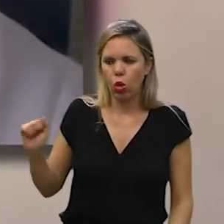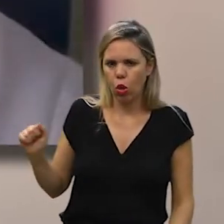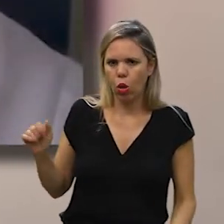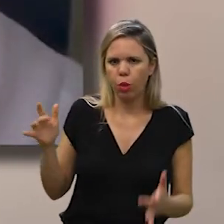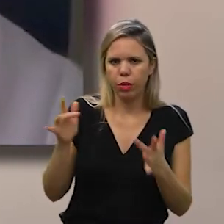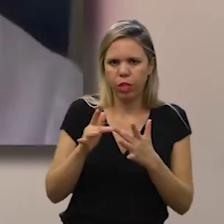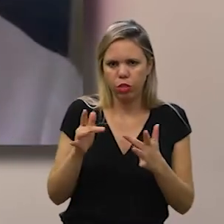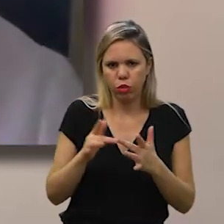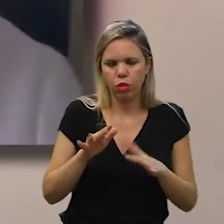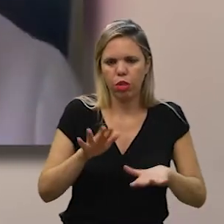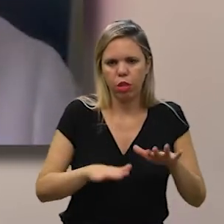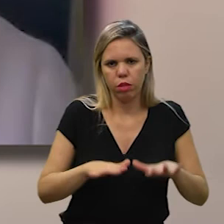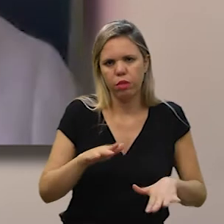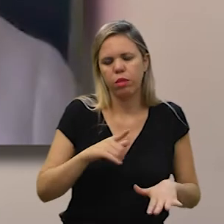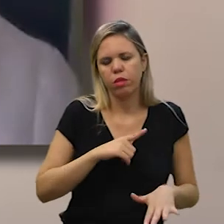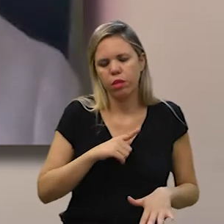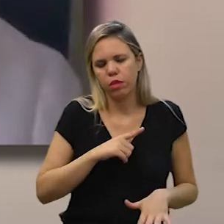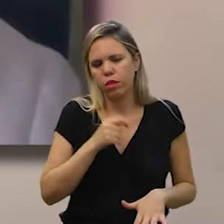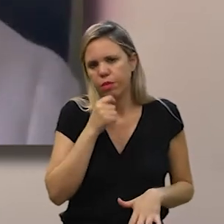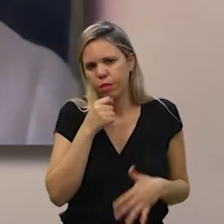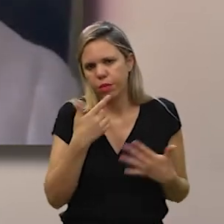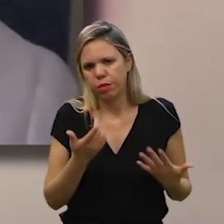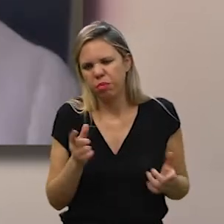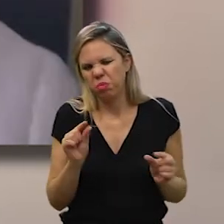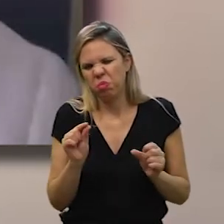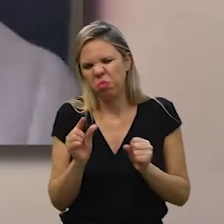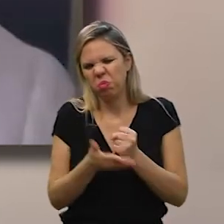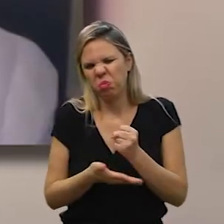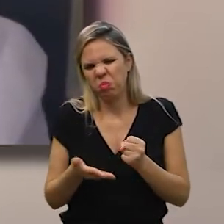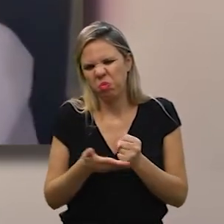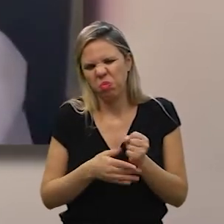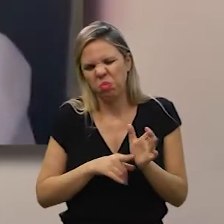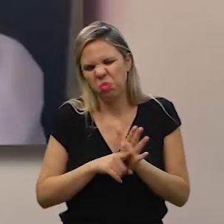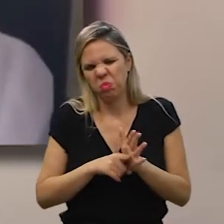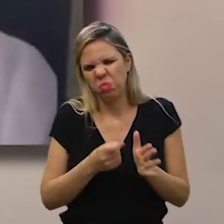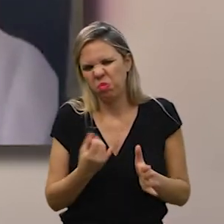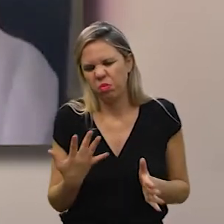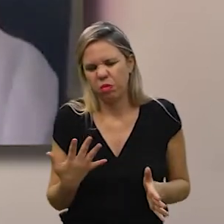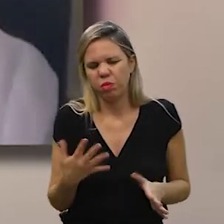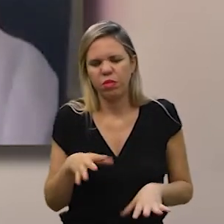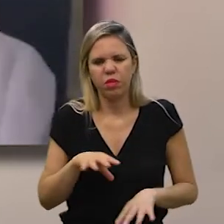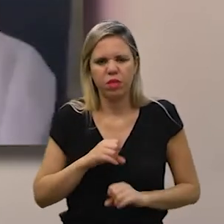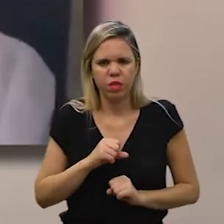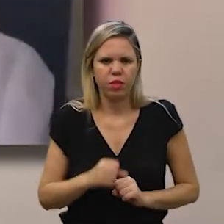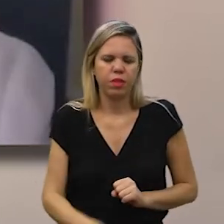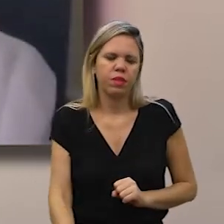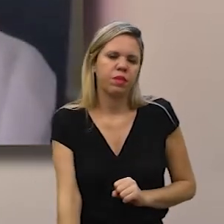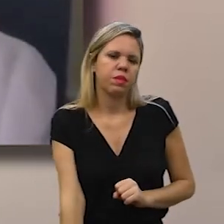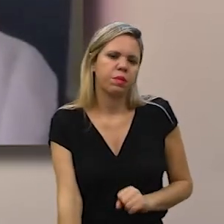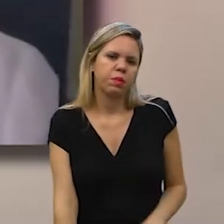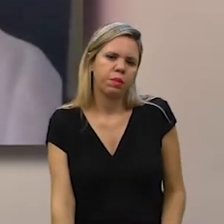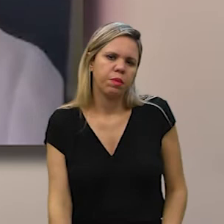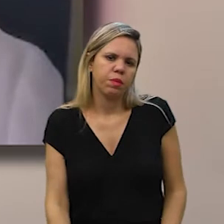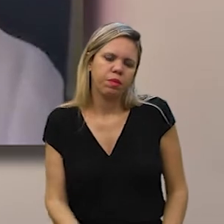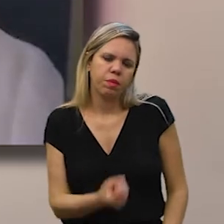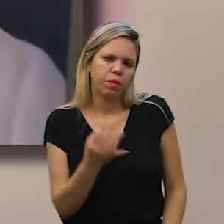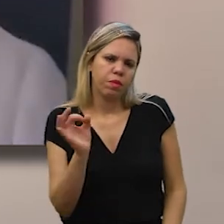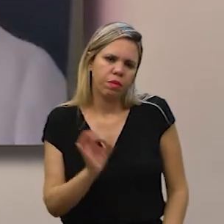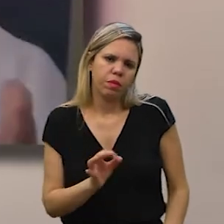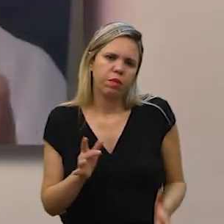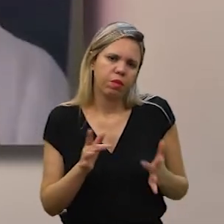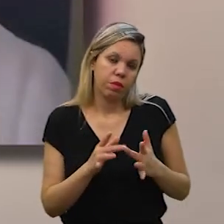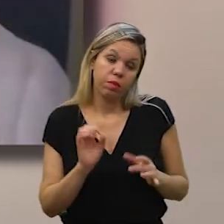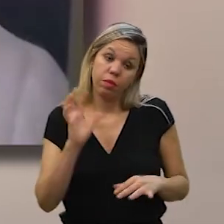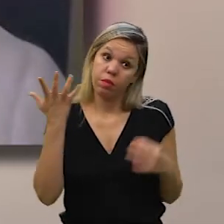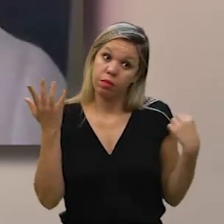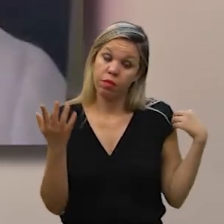dermatite de contato existe, mas ainda é muito pouco a quantidade de porcentagem